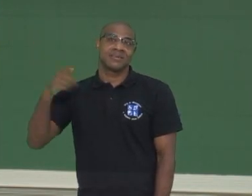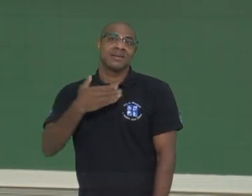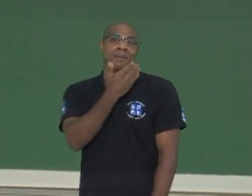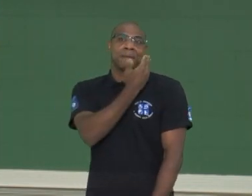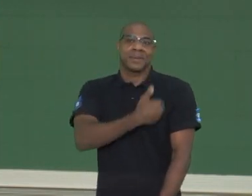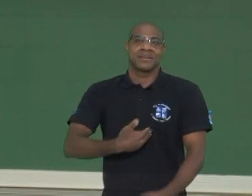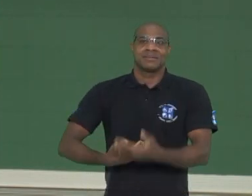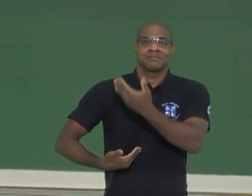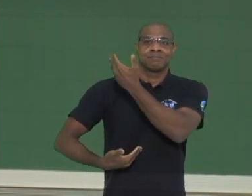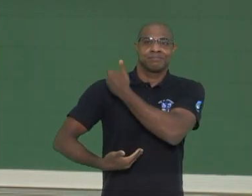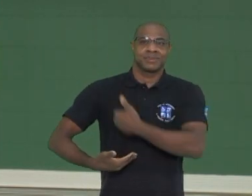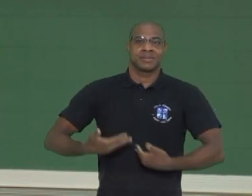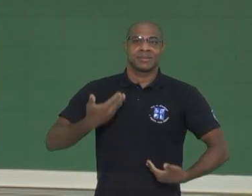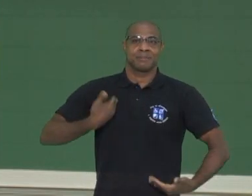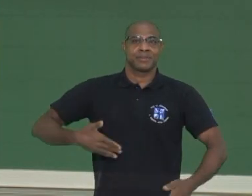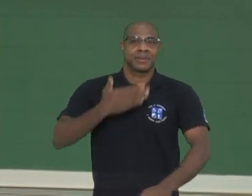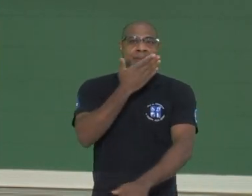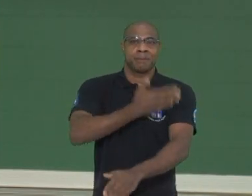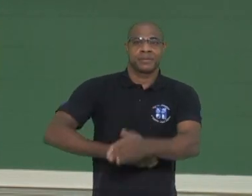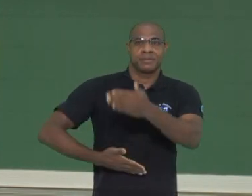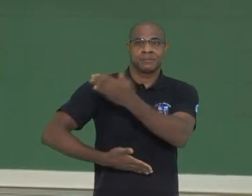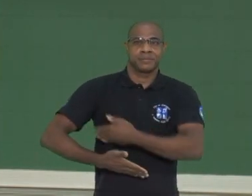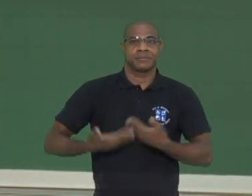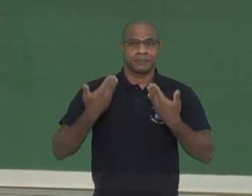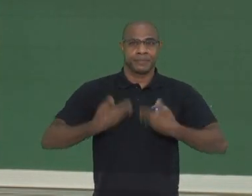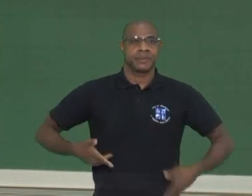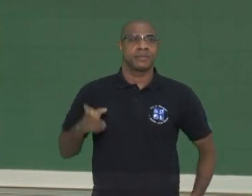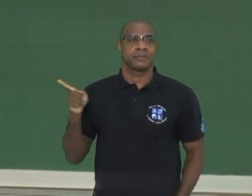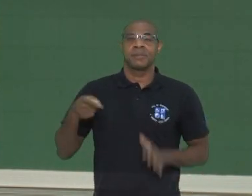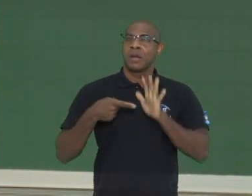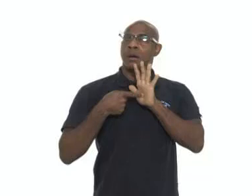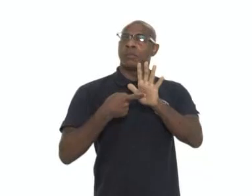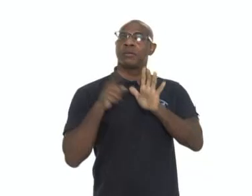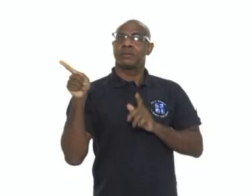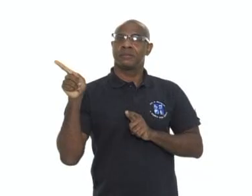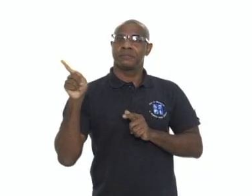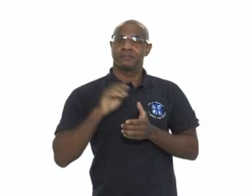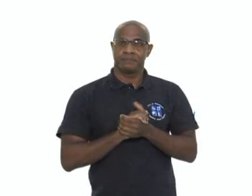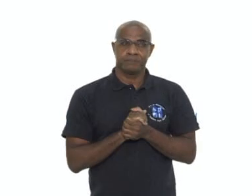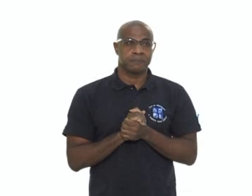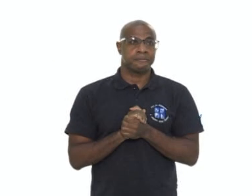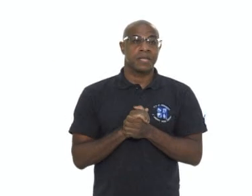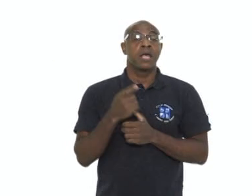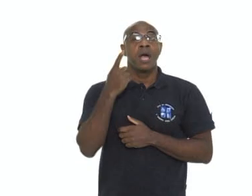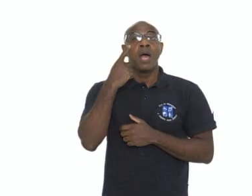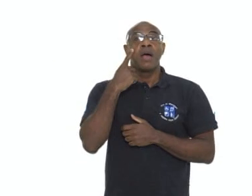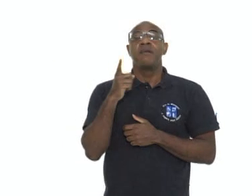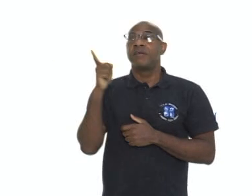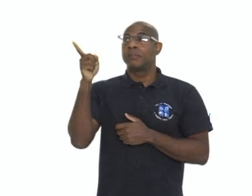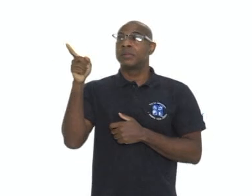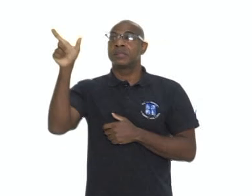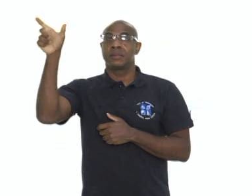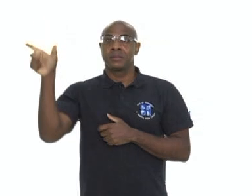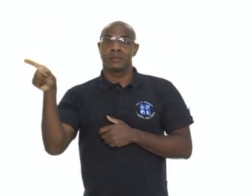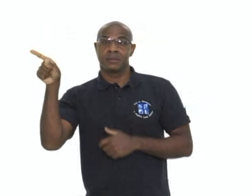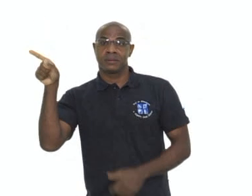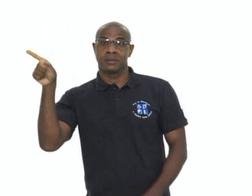também início da República Brasileira. E o que nós vemos aqui? O